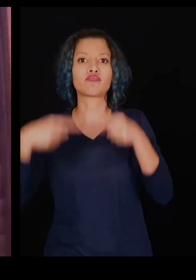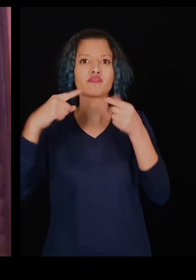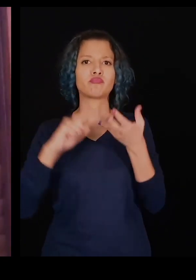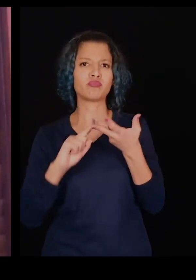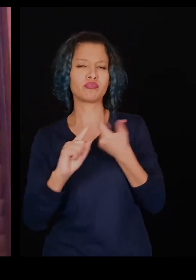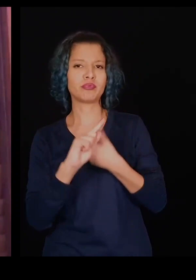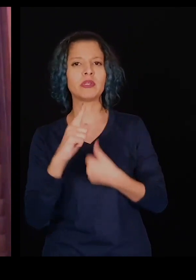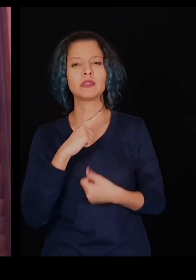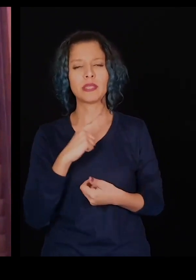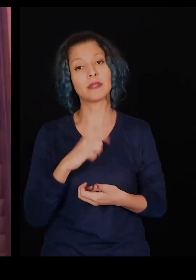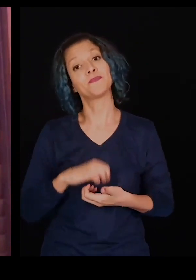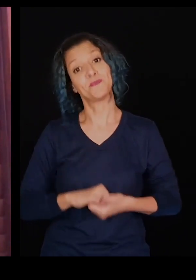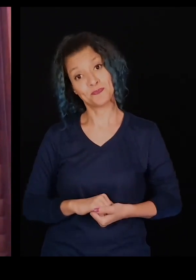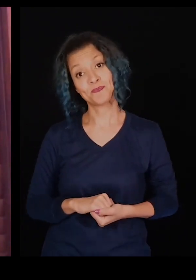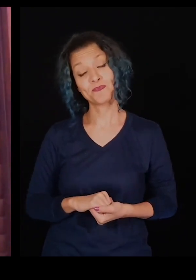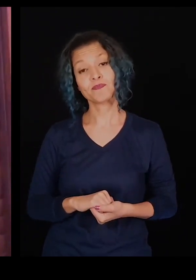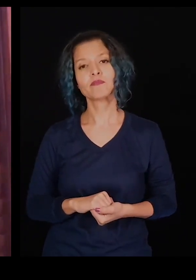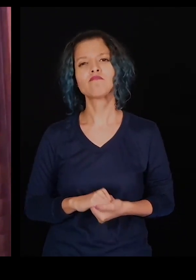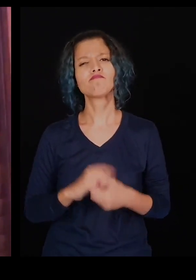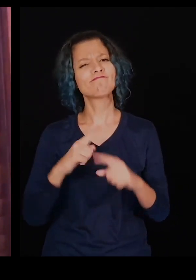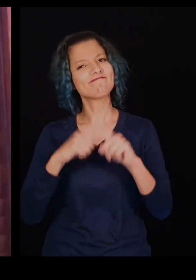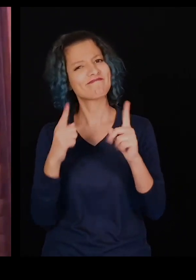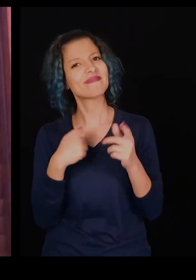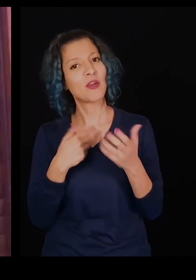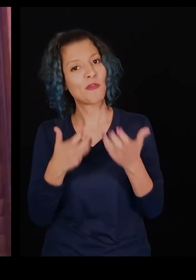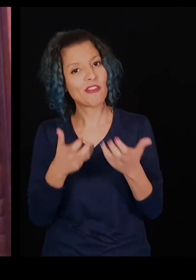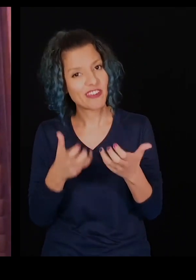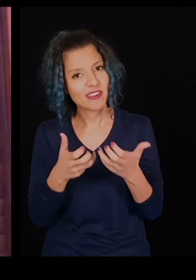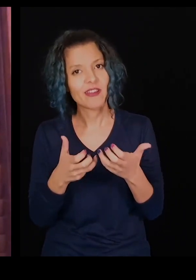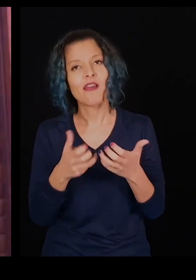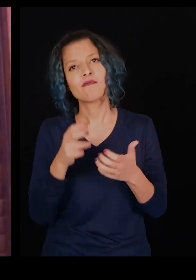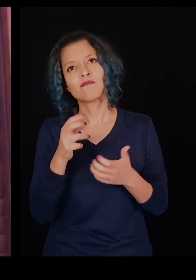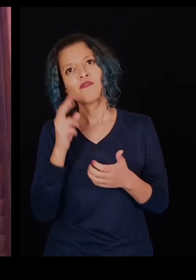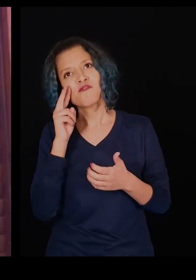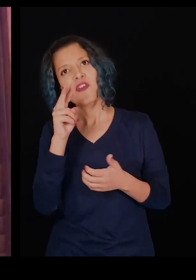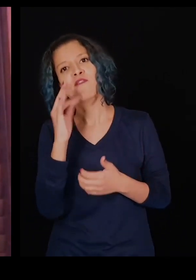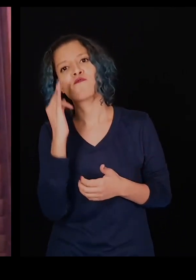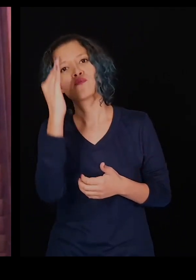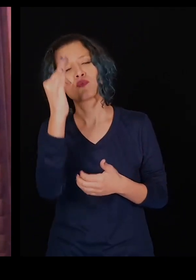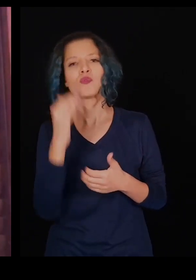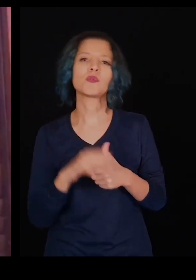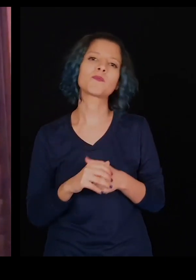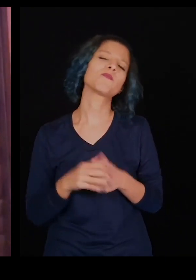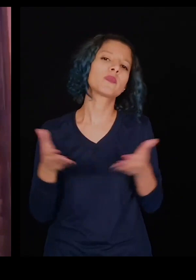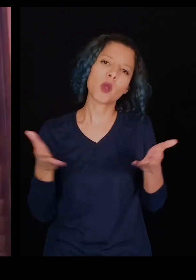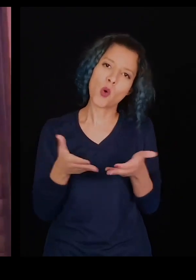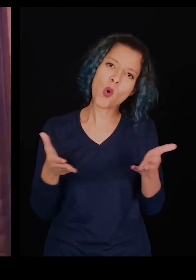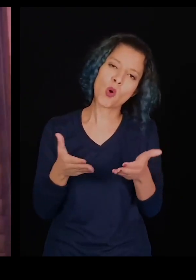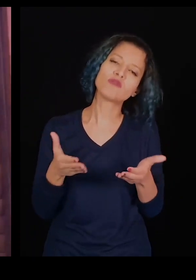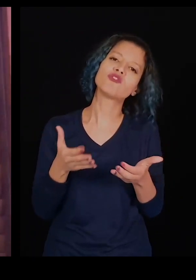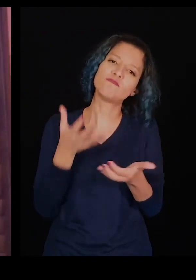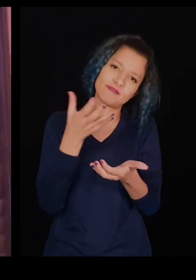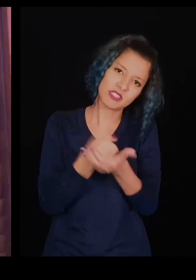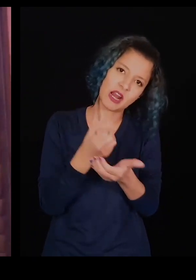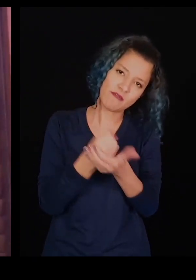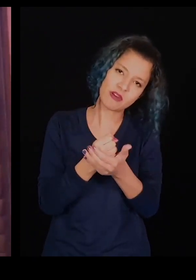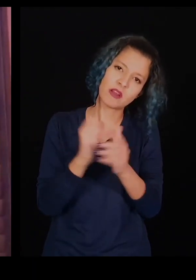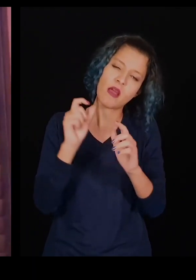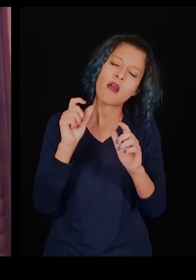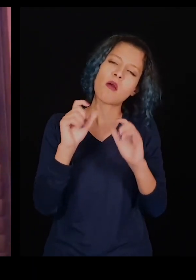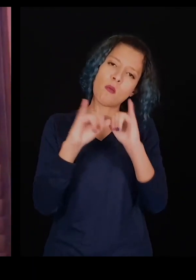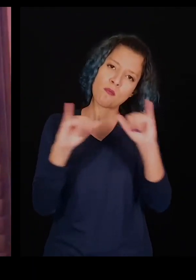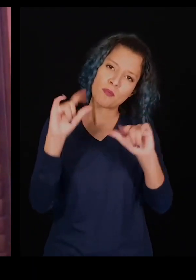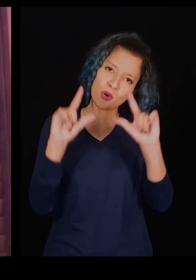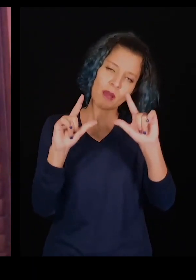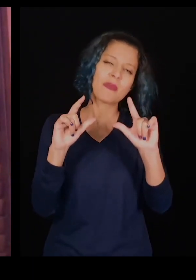pouco olhar para frente. Nós estamos hoje gravando o programa. É uma pena, a gente não pode ter a interação